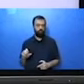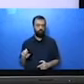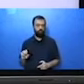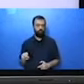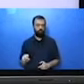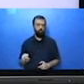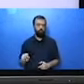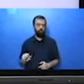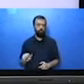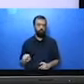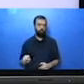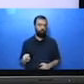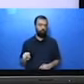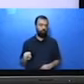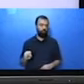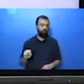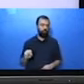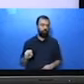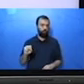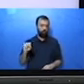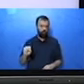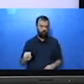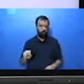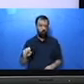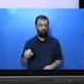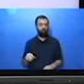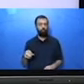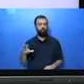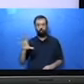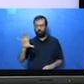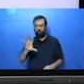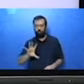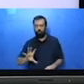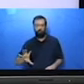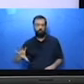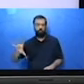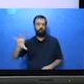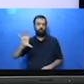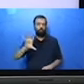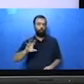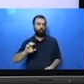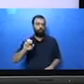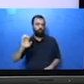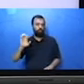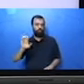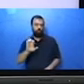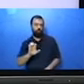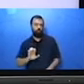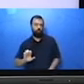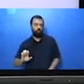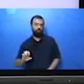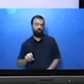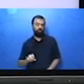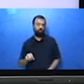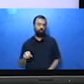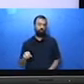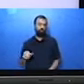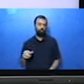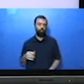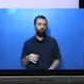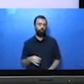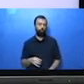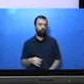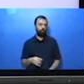os estados do Paraná, Santa Catarina, São Paulo, Goiás, Minas Gerais, Rio de